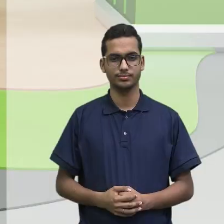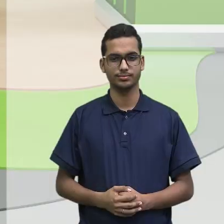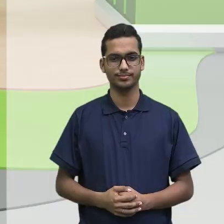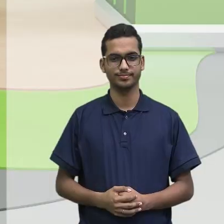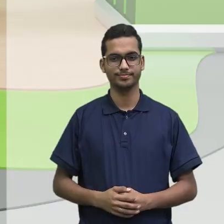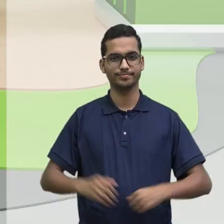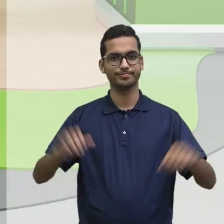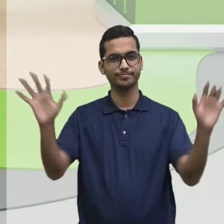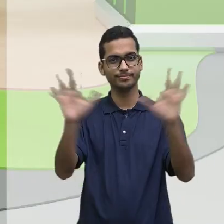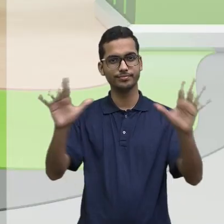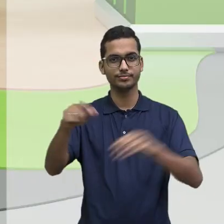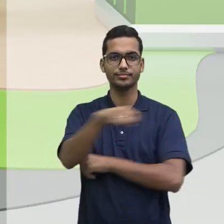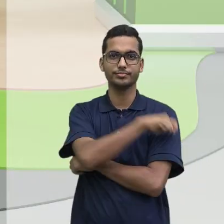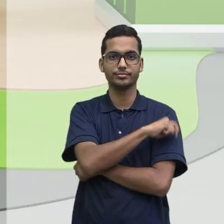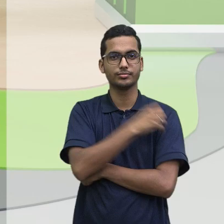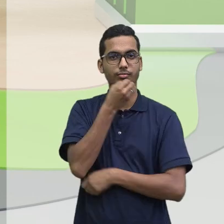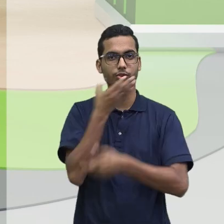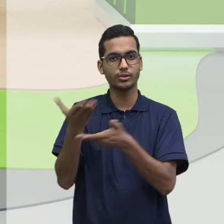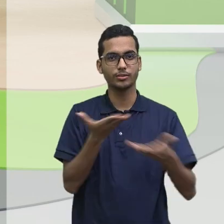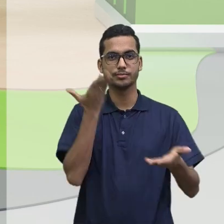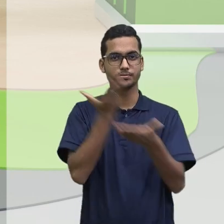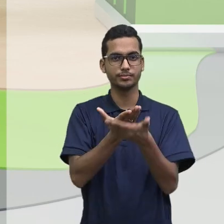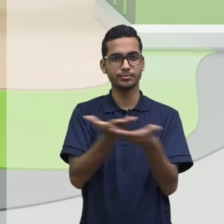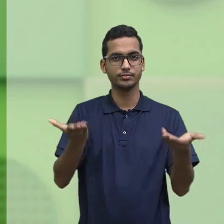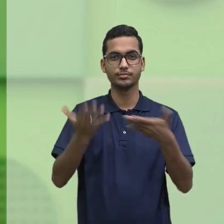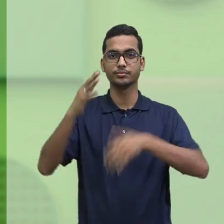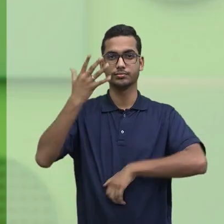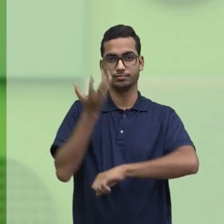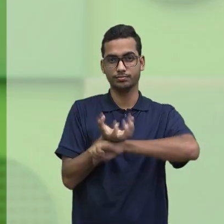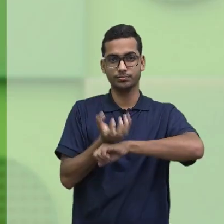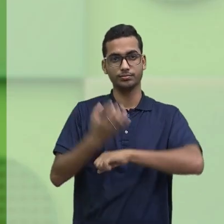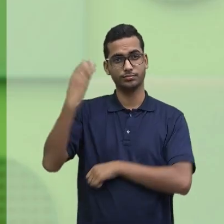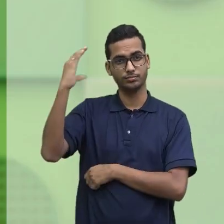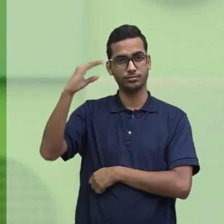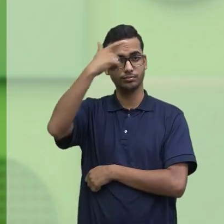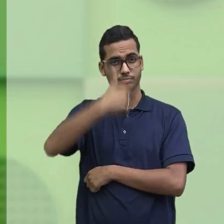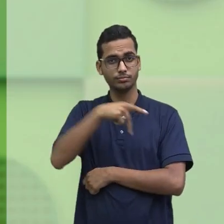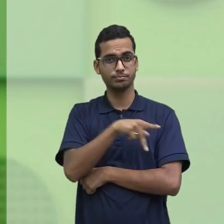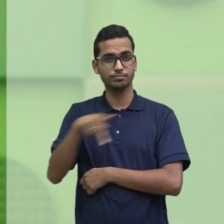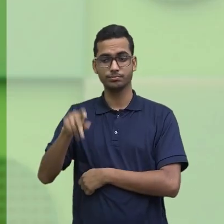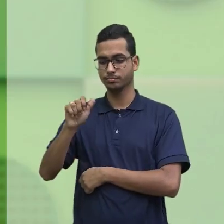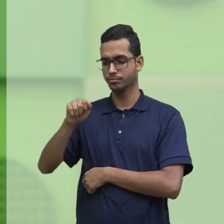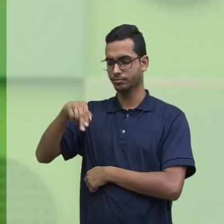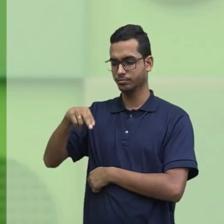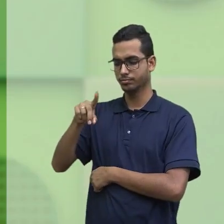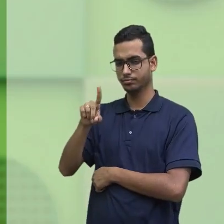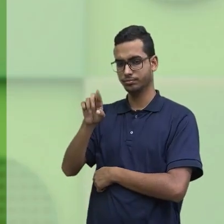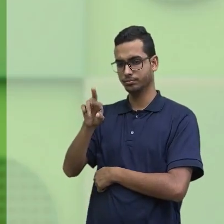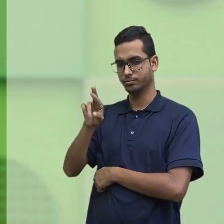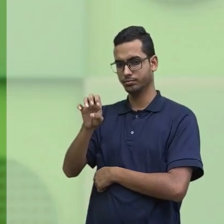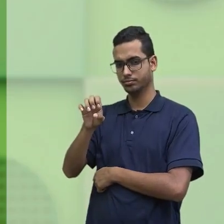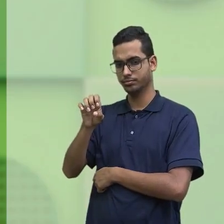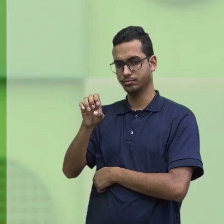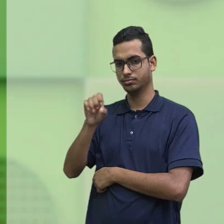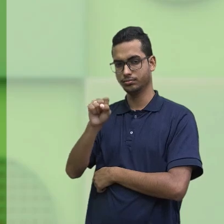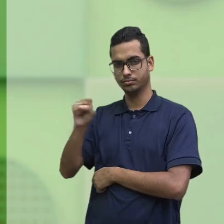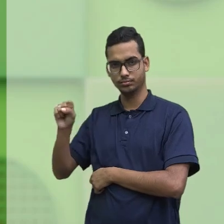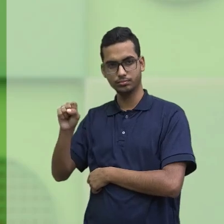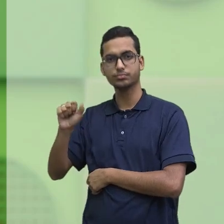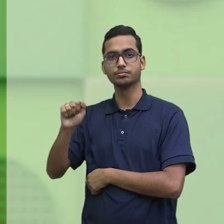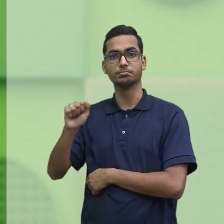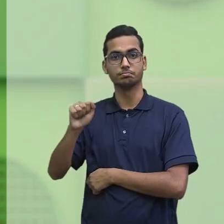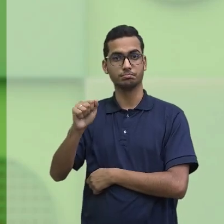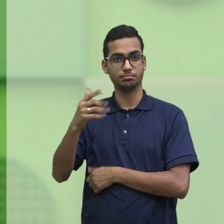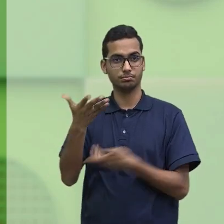Olá, alunos, sejam muito bem-vindos a mais uma aula de ciências. Eu sou a professora Andressa Primavera e nesse momento vamos ver o objeto